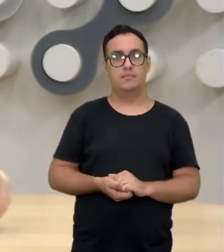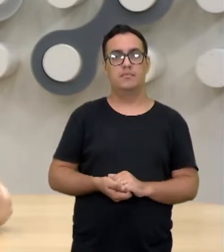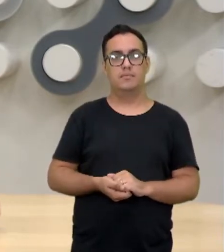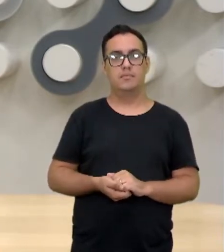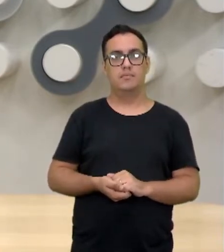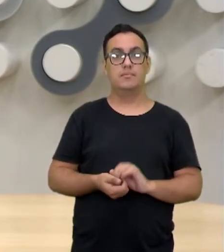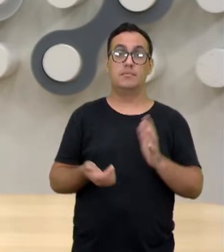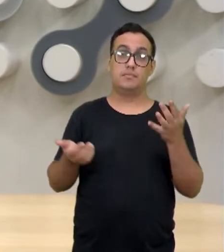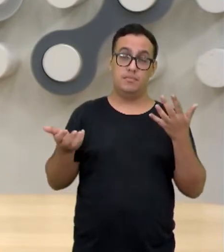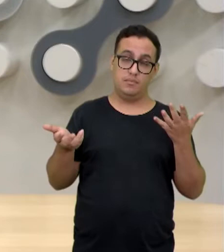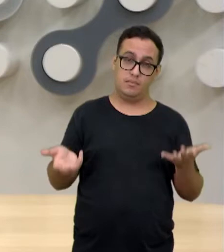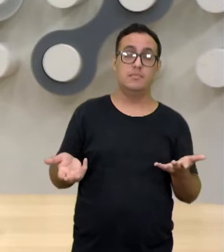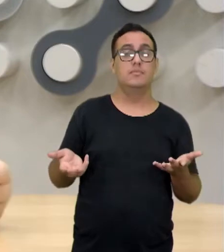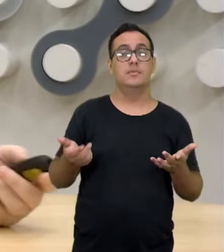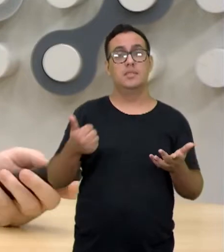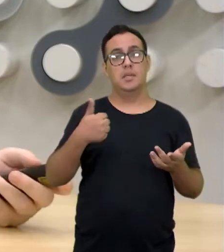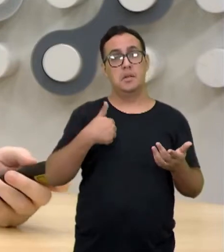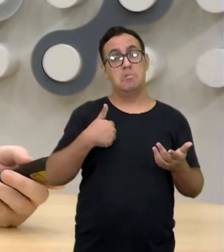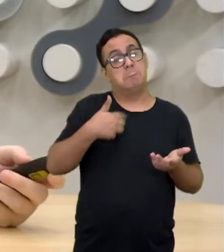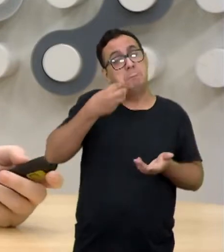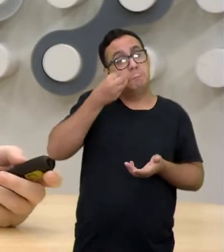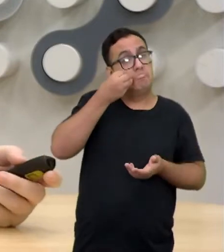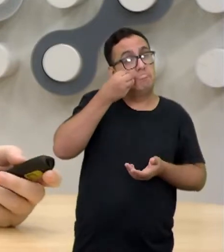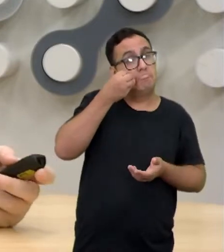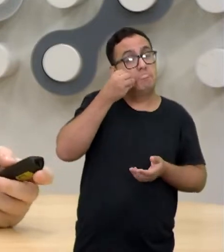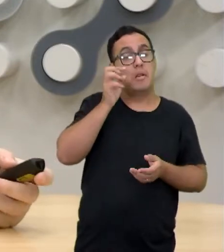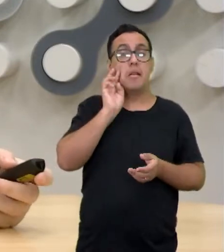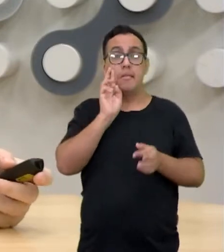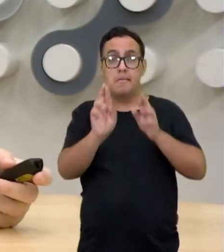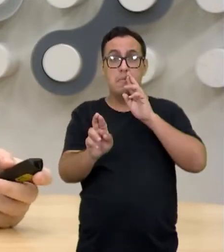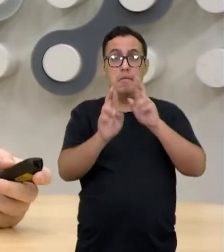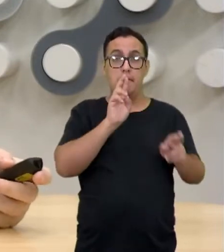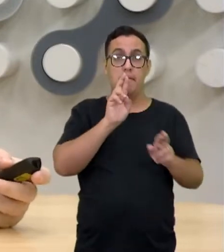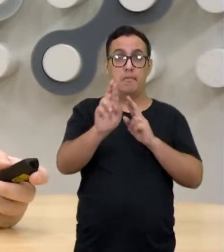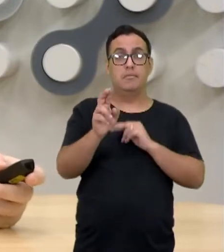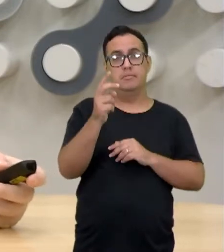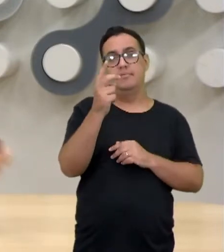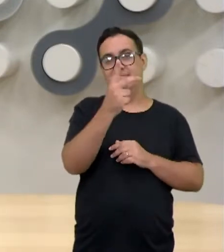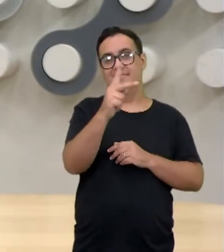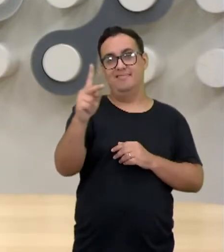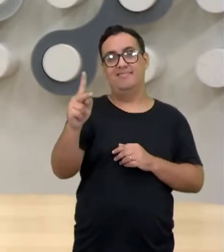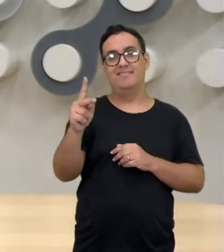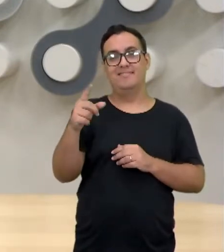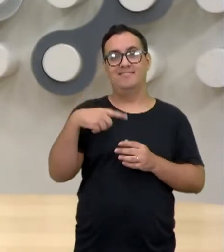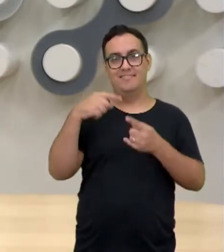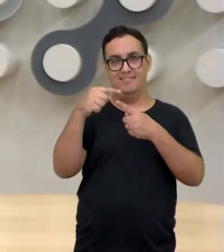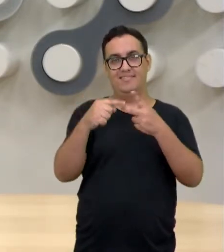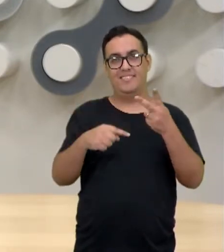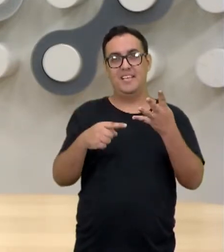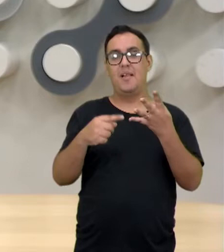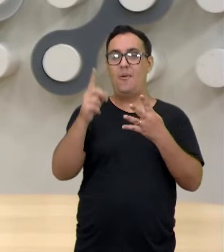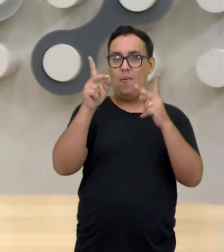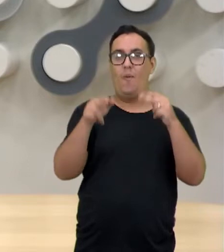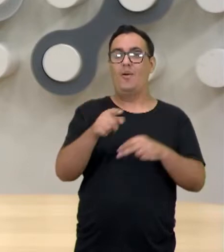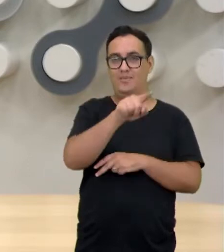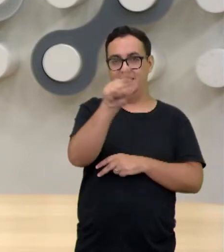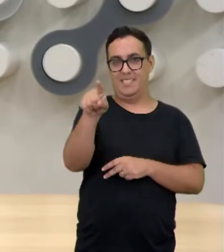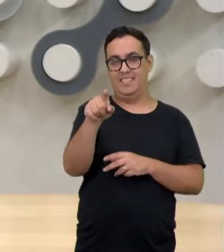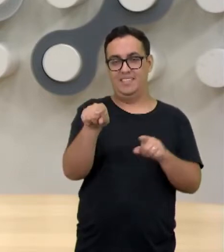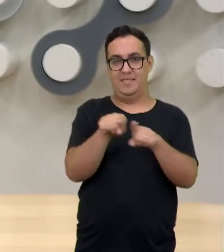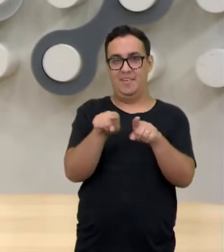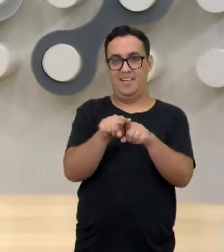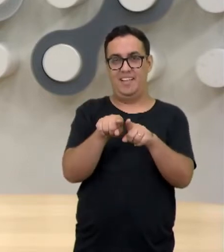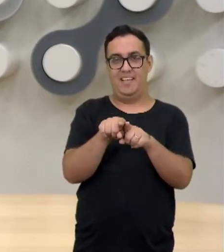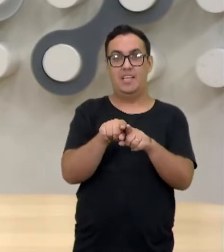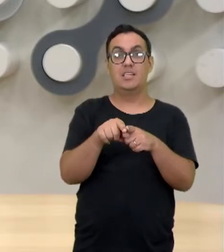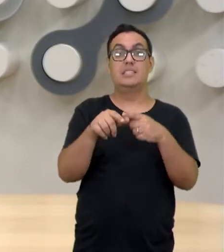aí, eu fui tentar responder as perguntas orientadoras também, da mesma forma como vocês estão fazendo. E